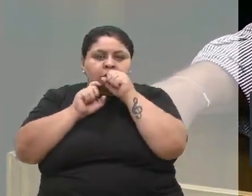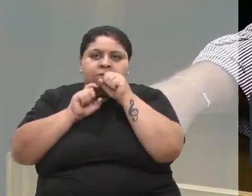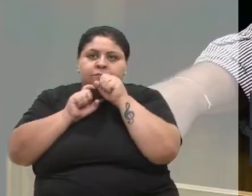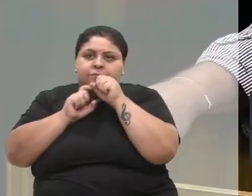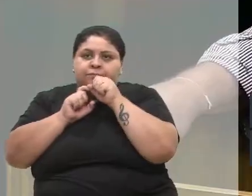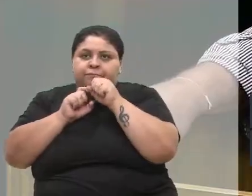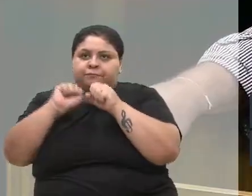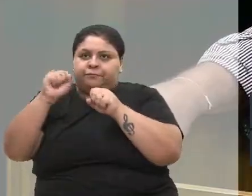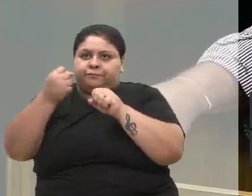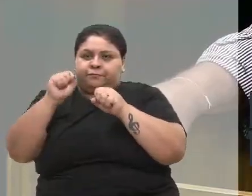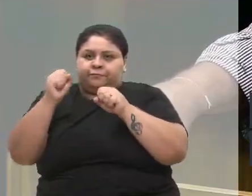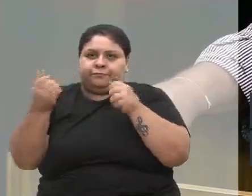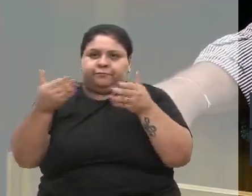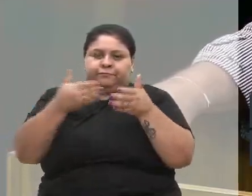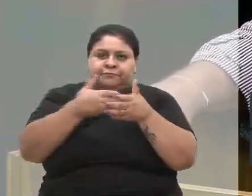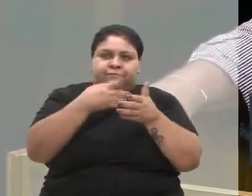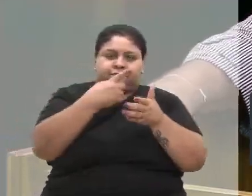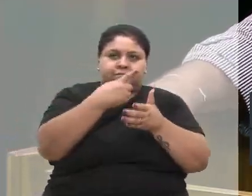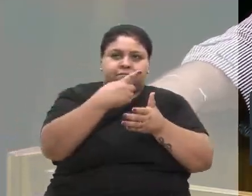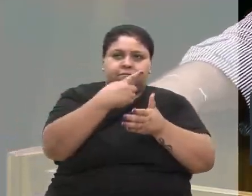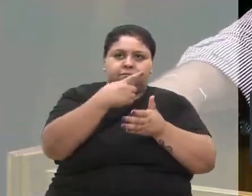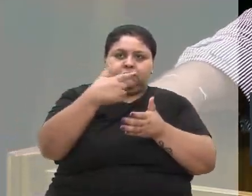8 horas até as 17 horas,